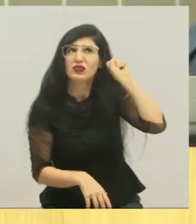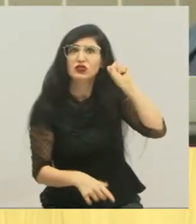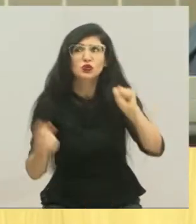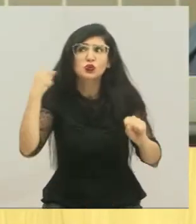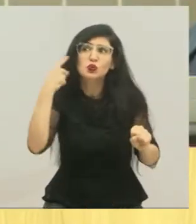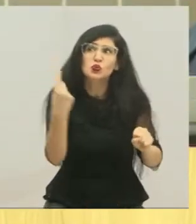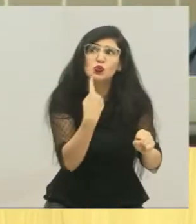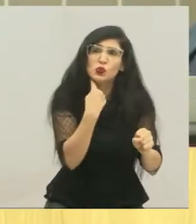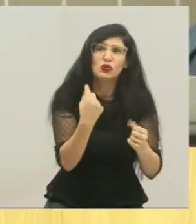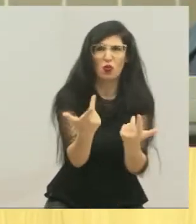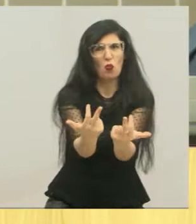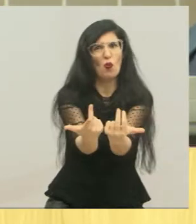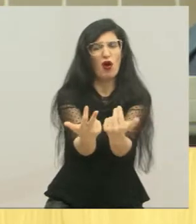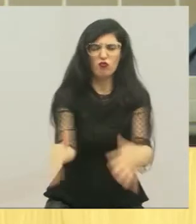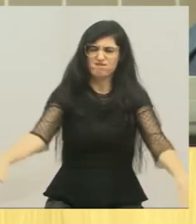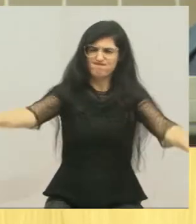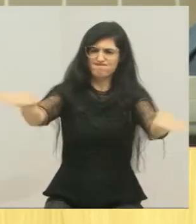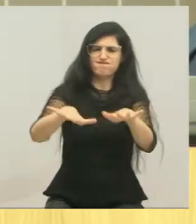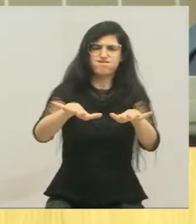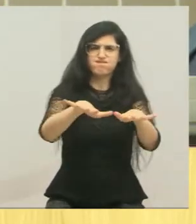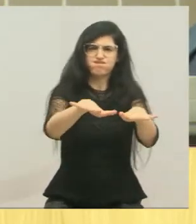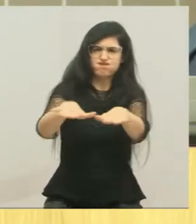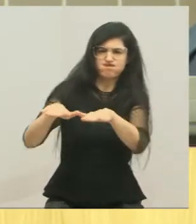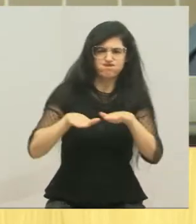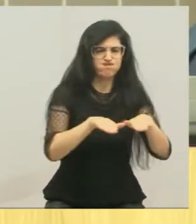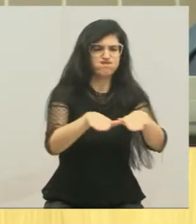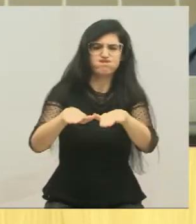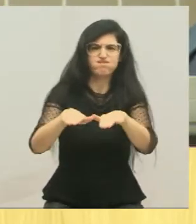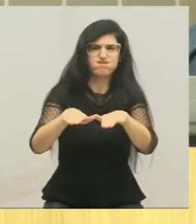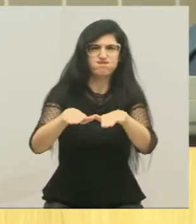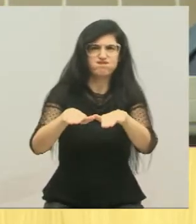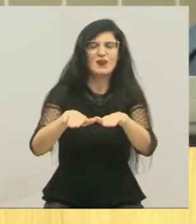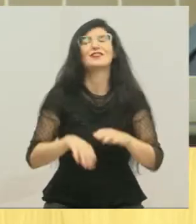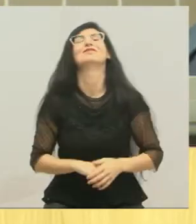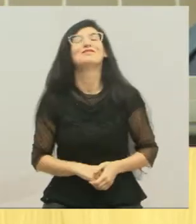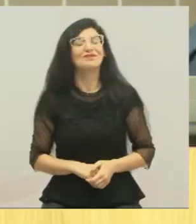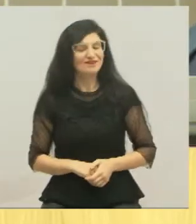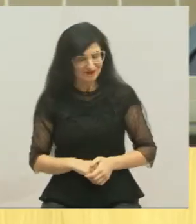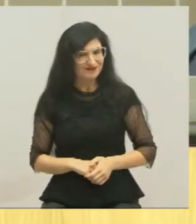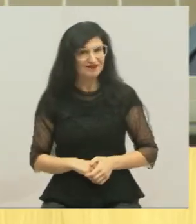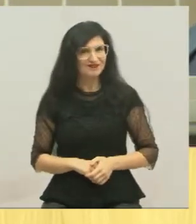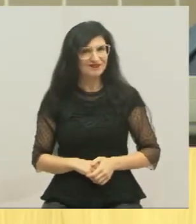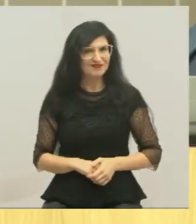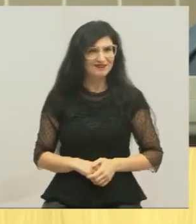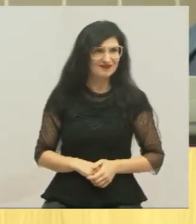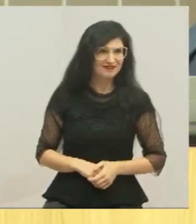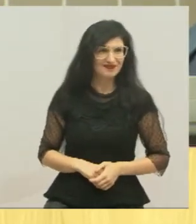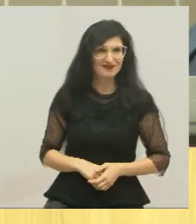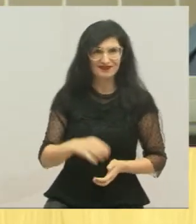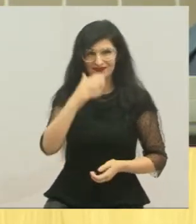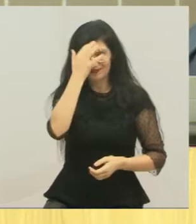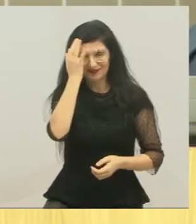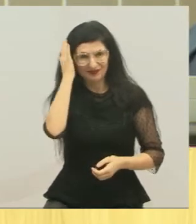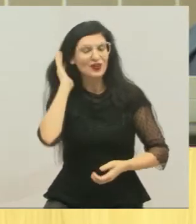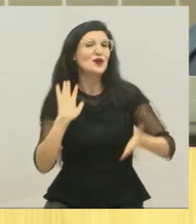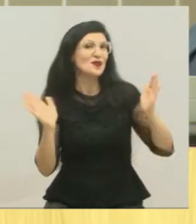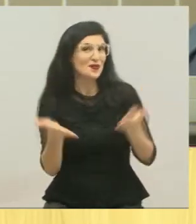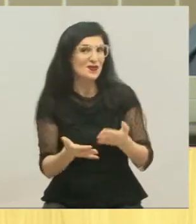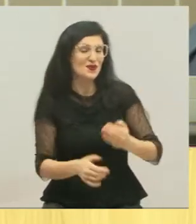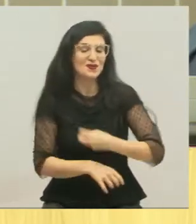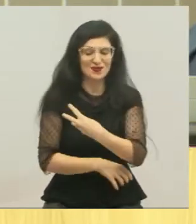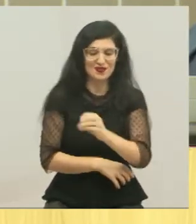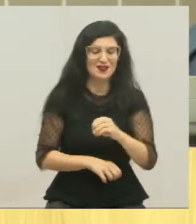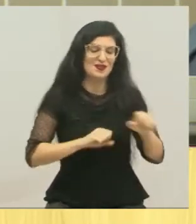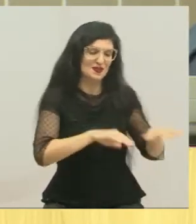sejam adotadas as providências habituais para a divulgação da presente manifestação. Sala de Sessões,